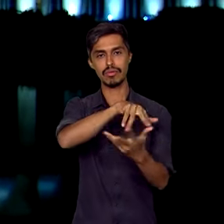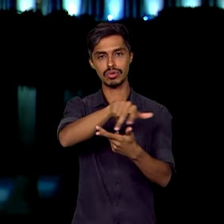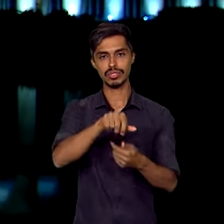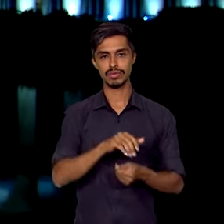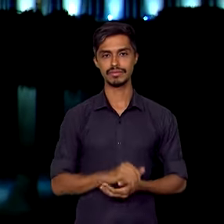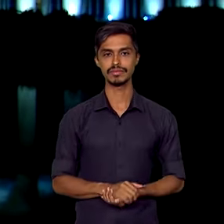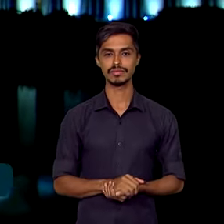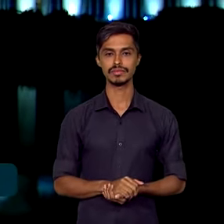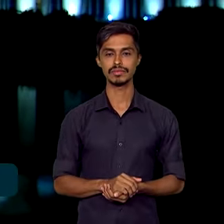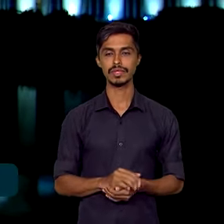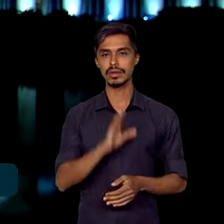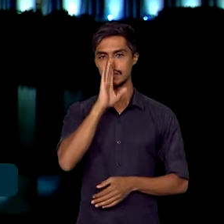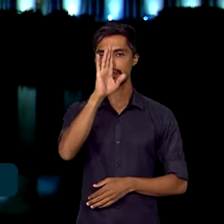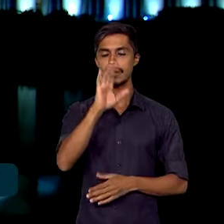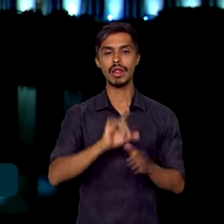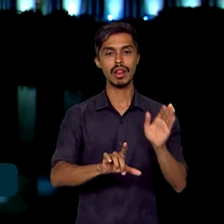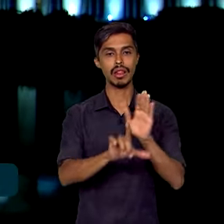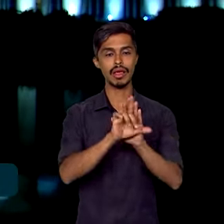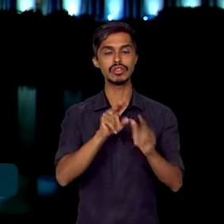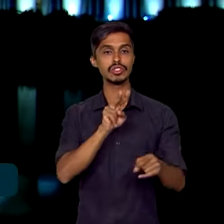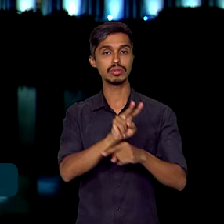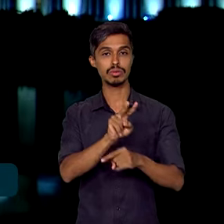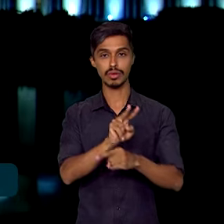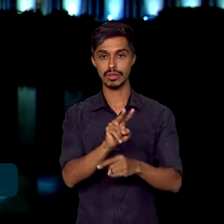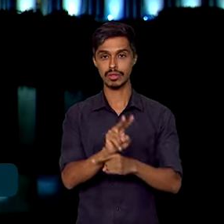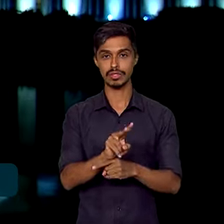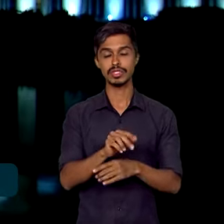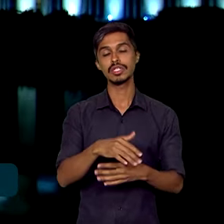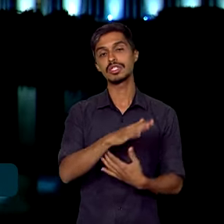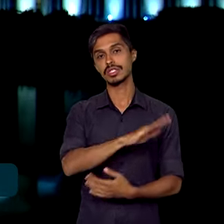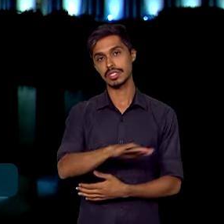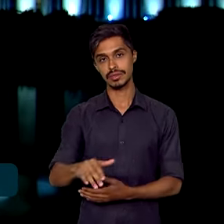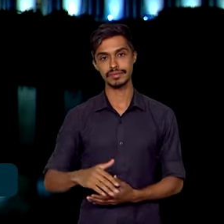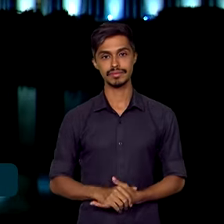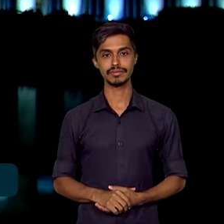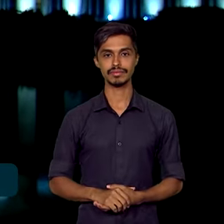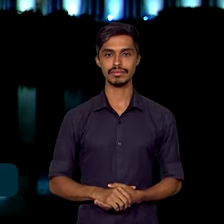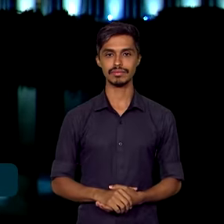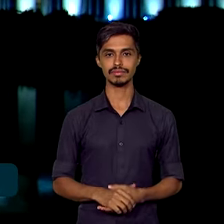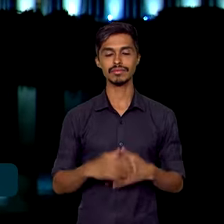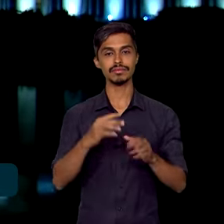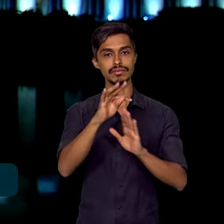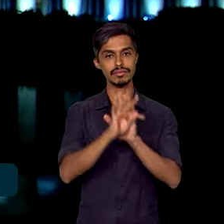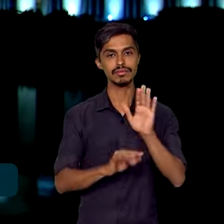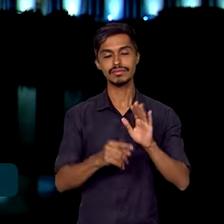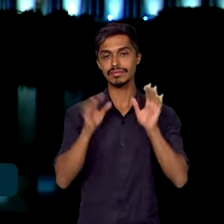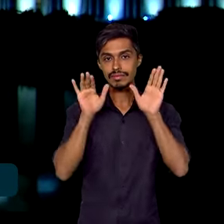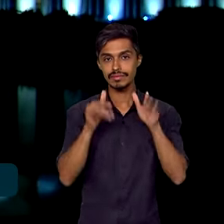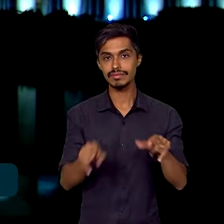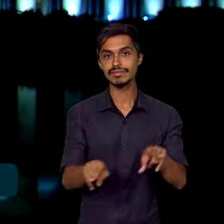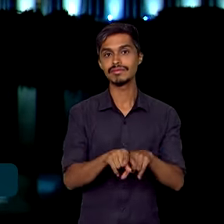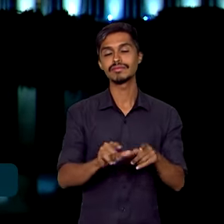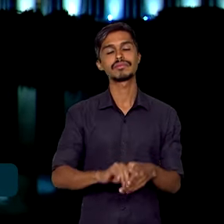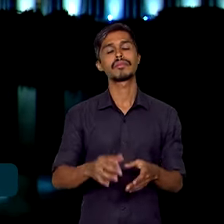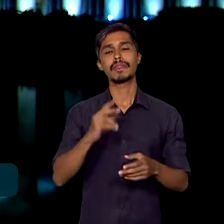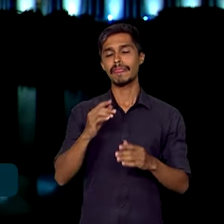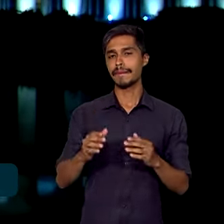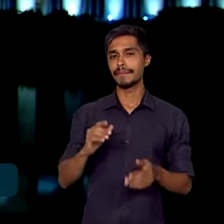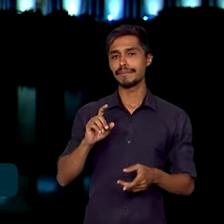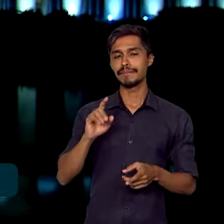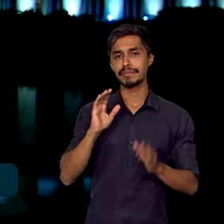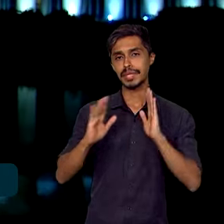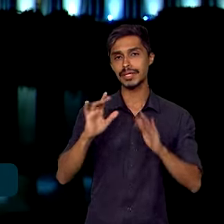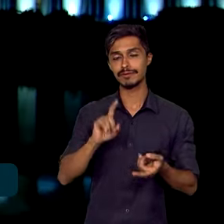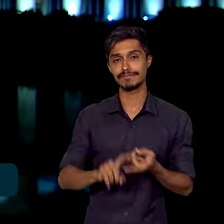internacionais, principalmente as leis de proteção de crianças. O texto prevê também uma pausa nos ataques que